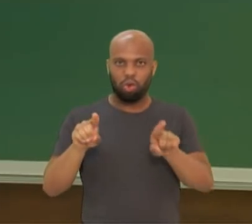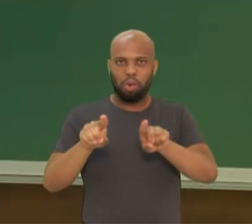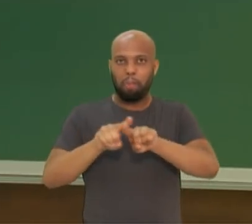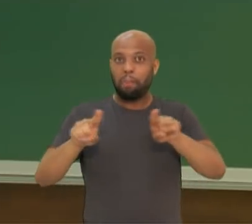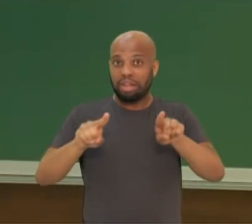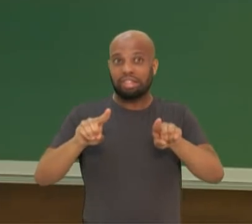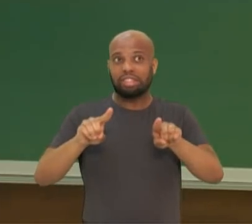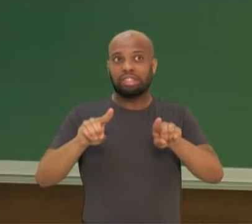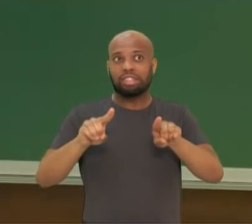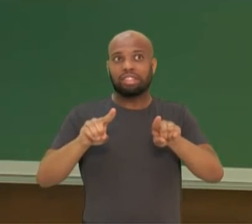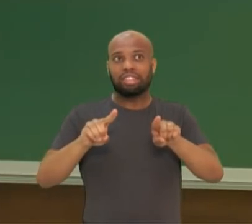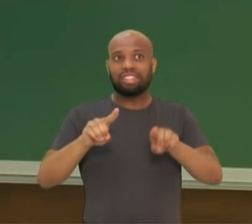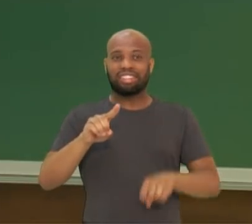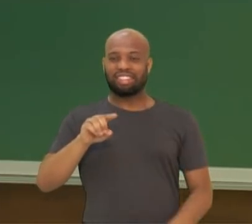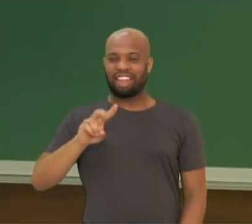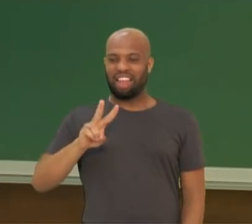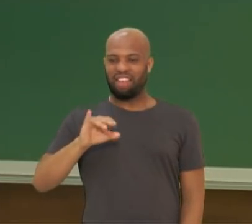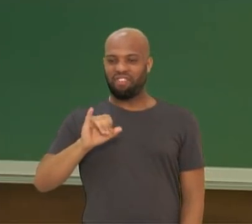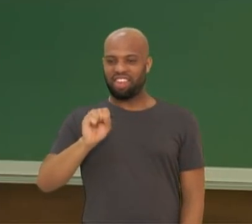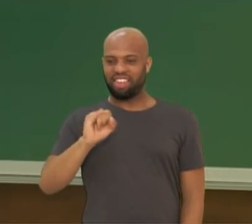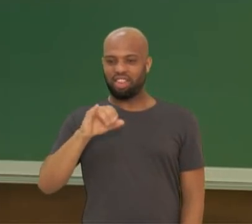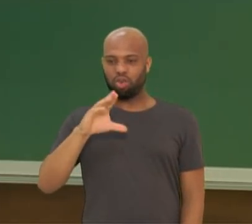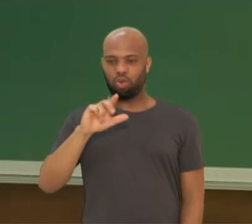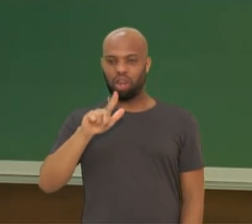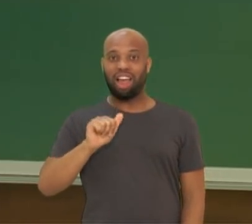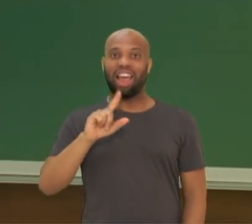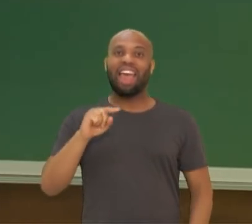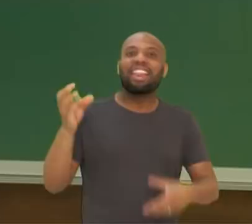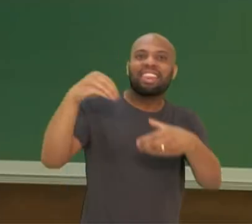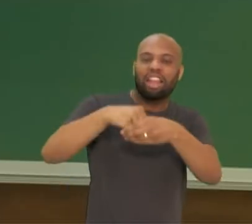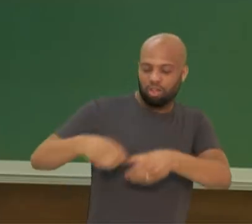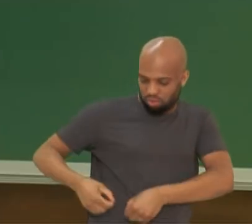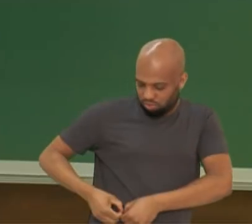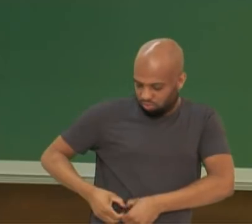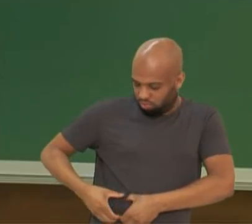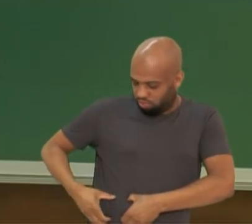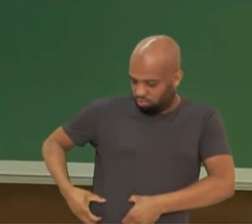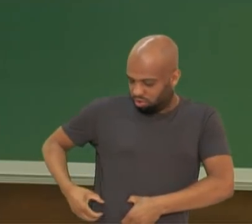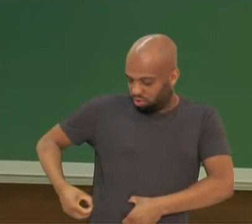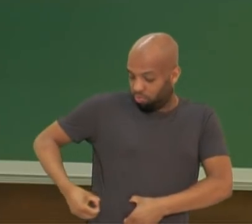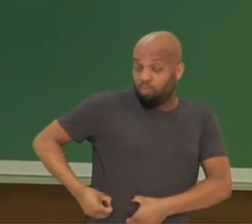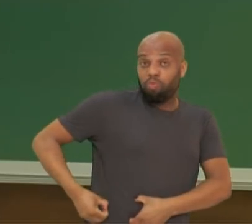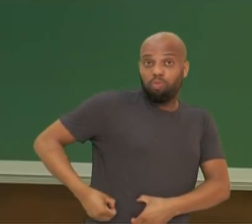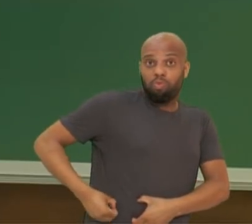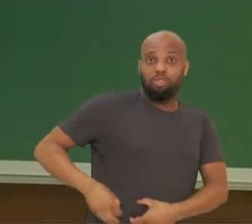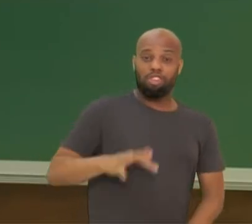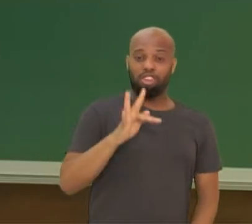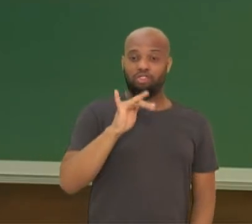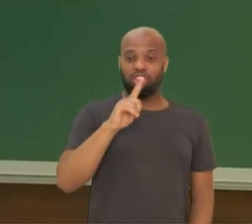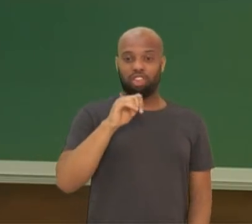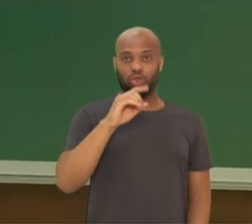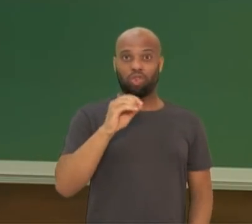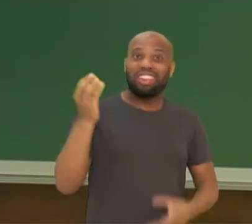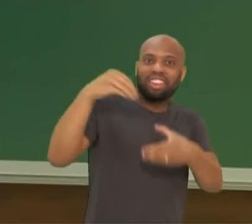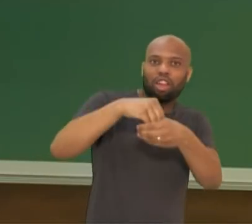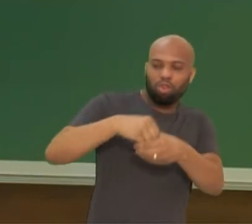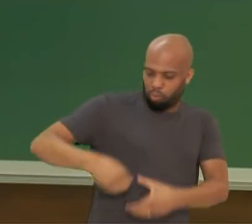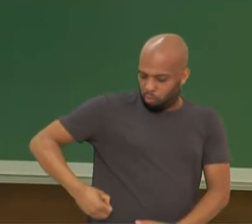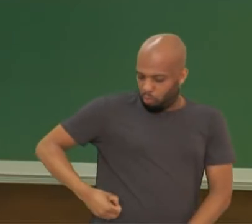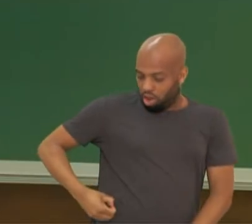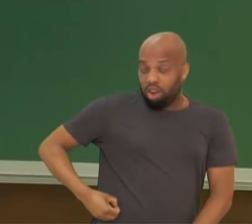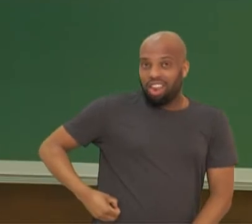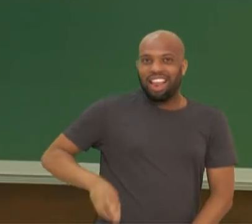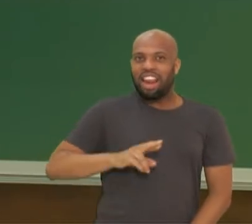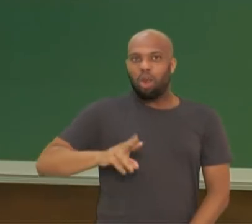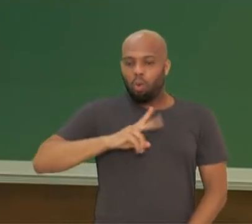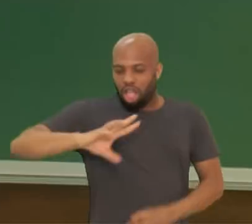Mas a vesícula biliar, ela fica dentro do fígado. A gente já vai ver como é que é essa estrutura, tá? Então, a gente não conta ela